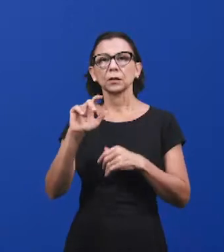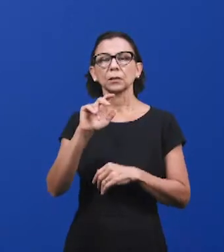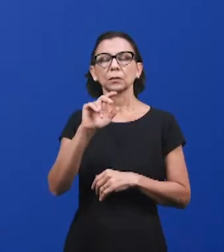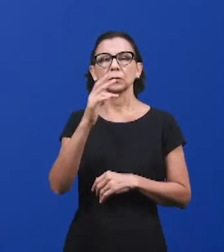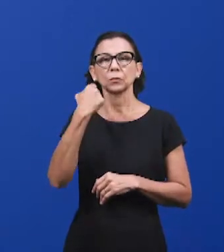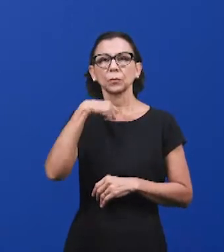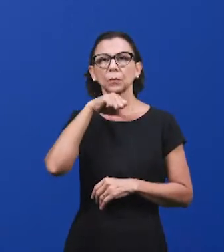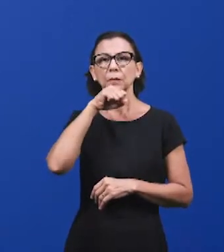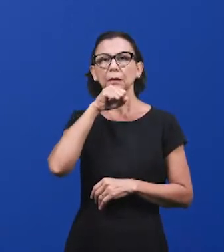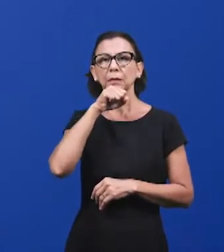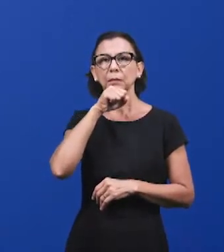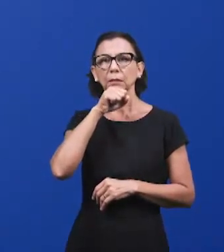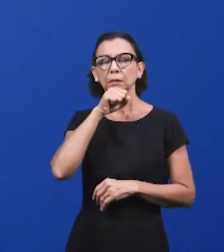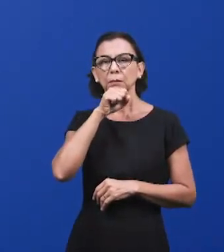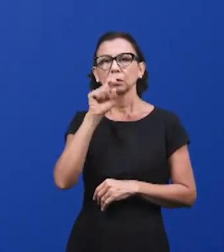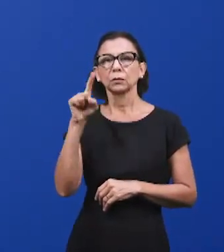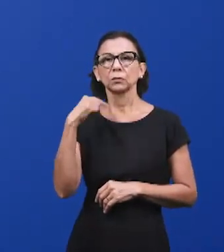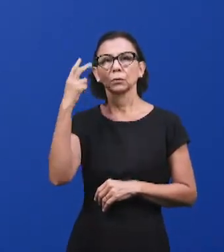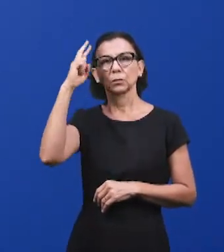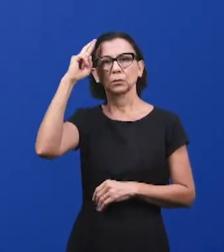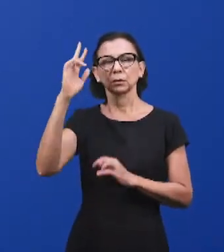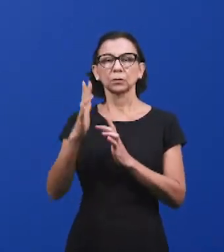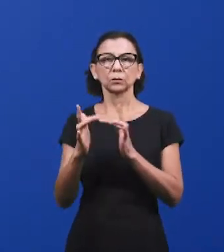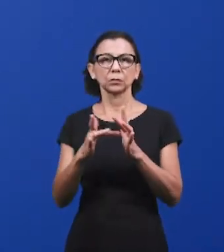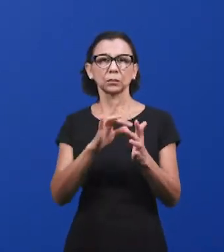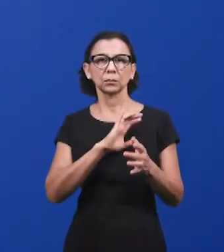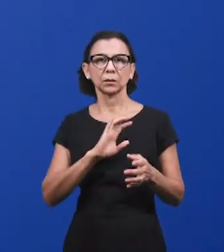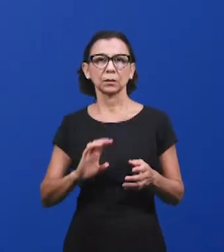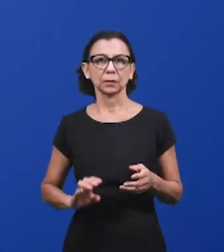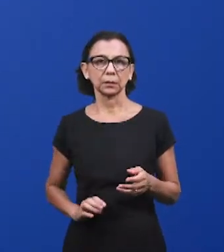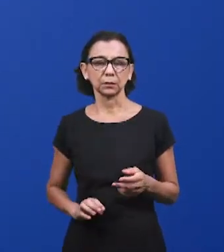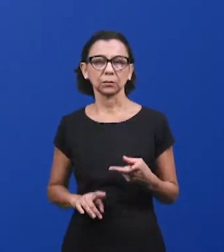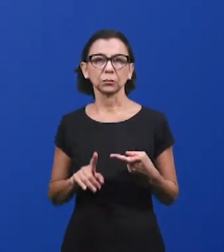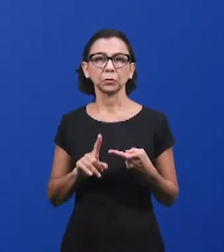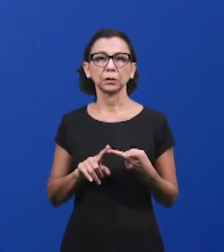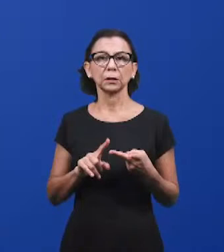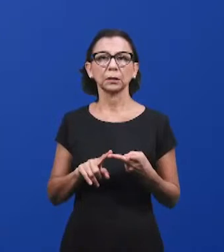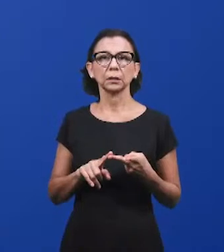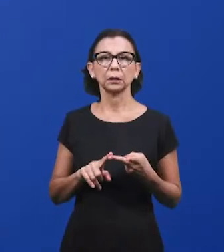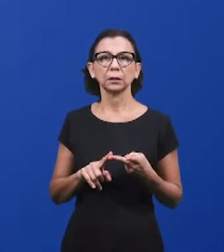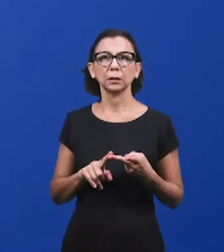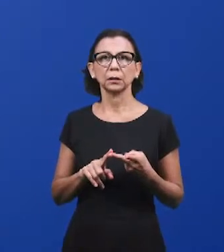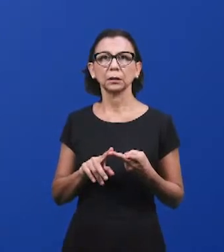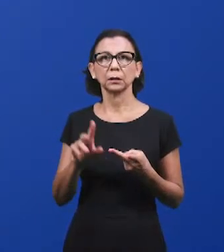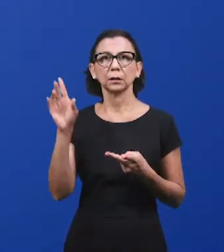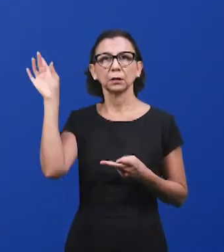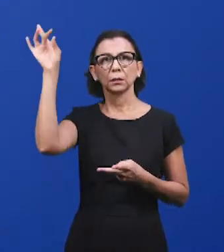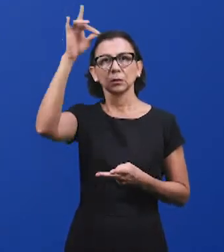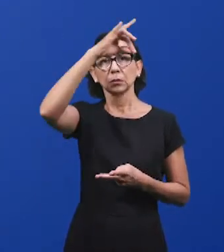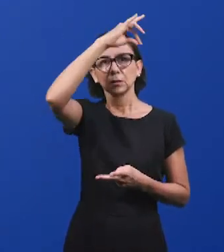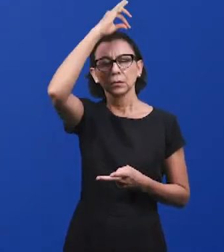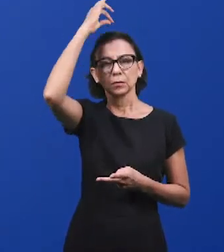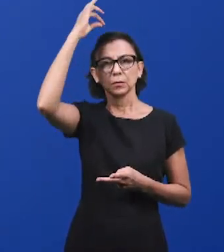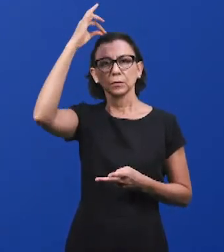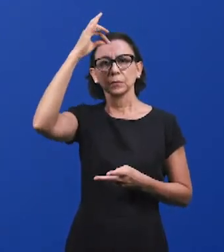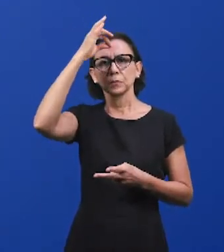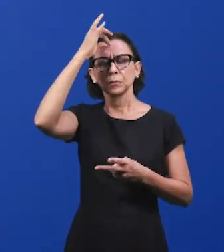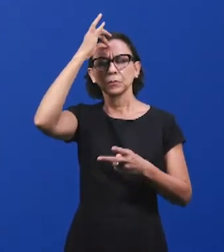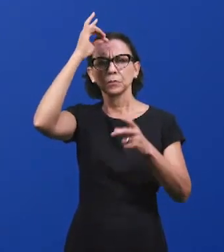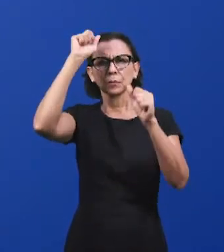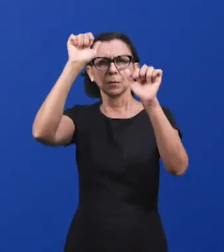Cristo. Nós vemos a figura do Espírito Santo, onde é descrito as bênçãos